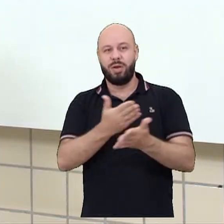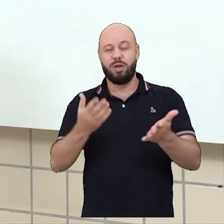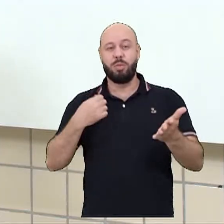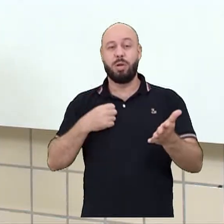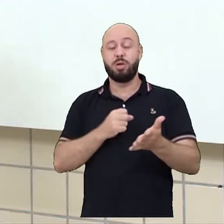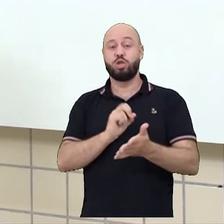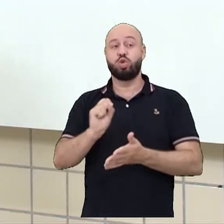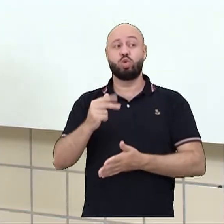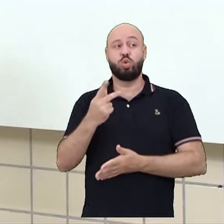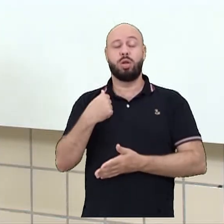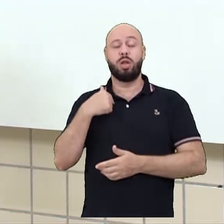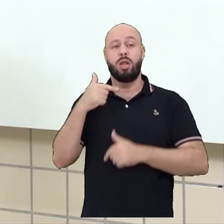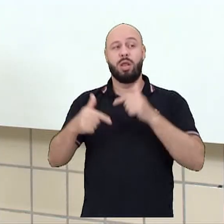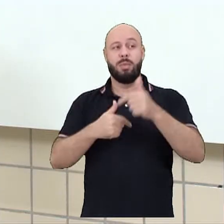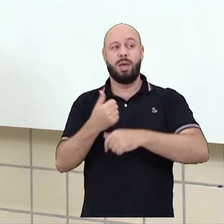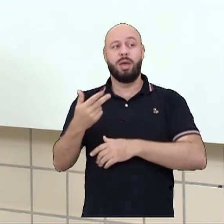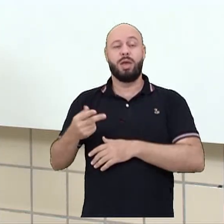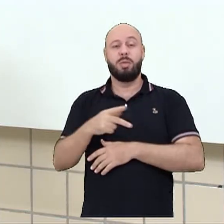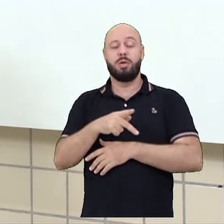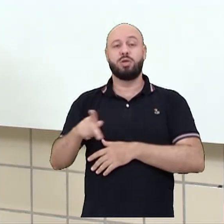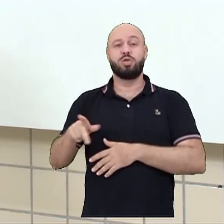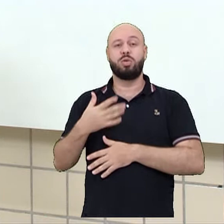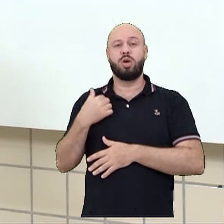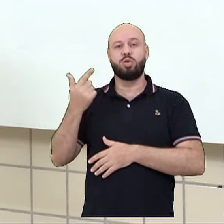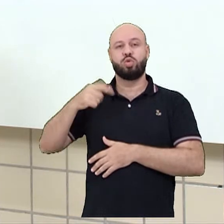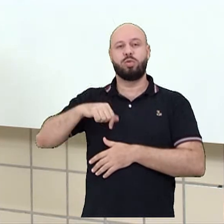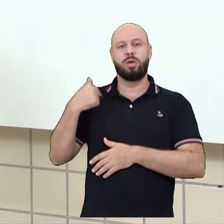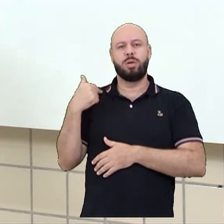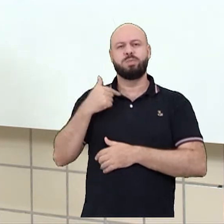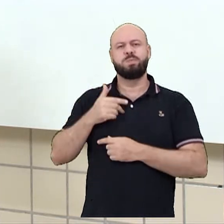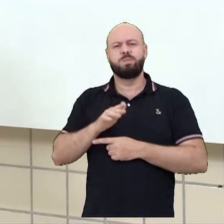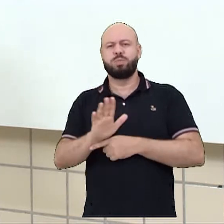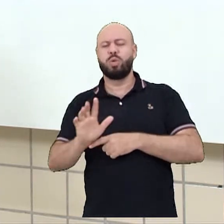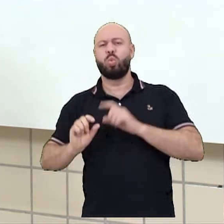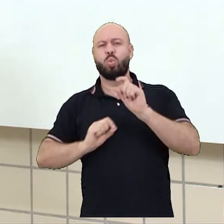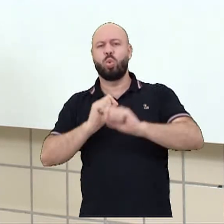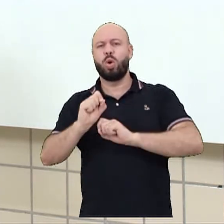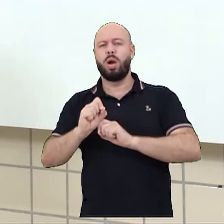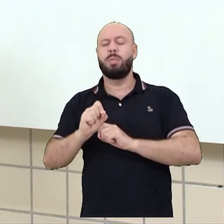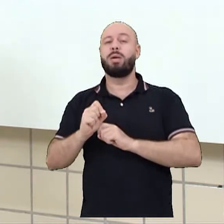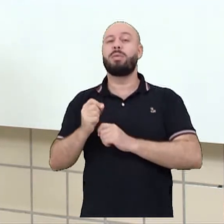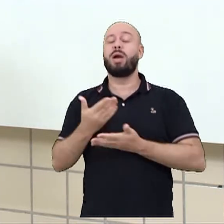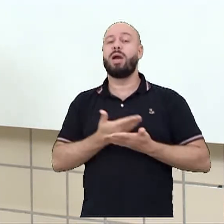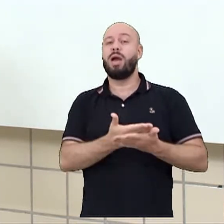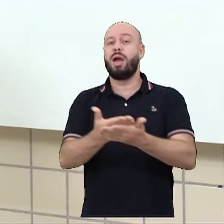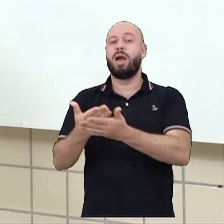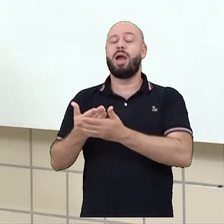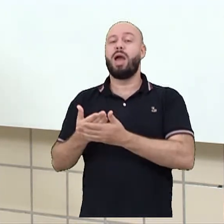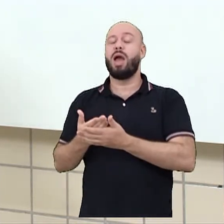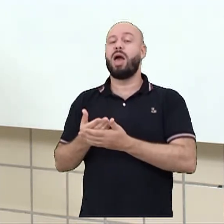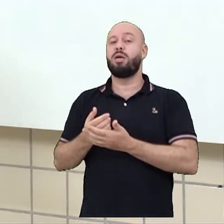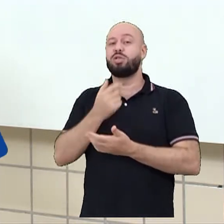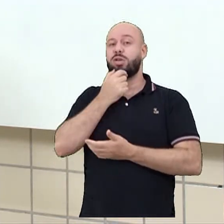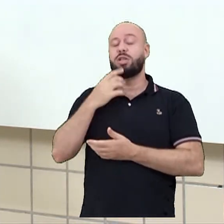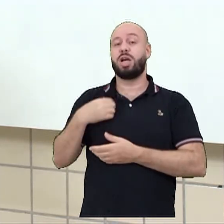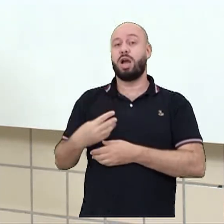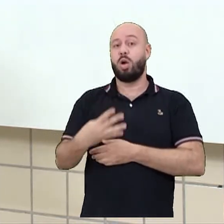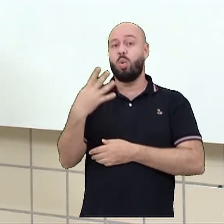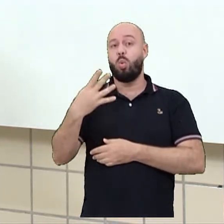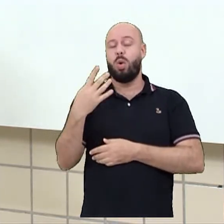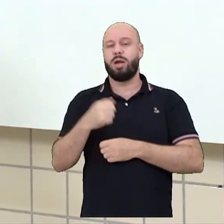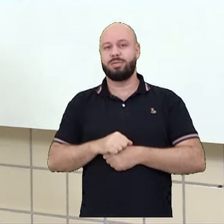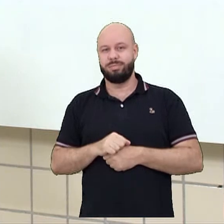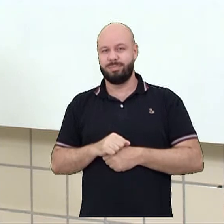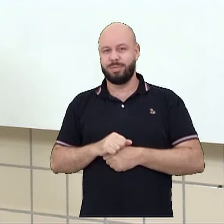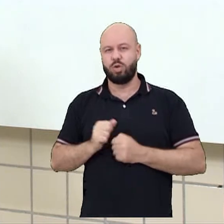eu sou a sua teacher, professora Sumarinho, e estou aqui mais uma vez para dar sequência às nossas aulas do bloco extra, né? Estamos na 4ª aula e eu espero